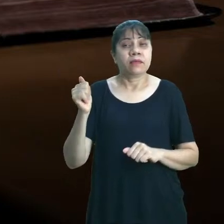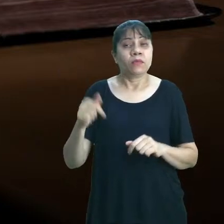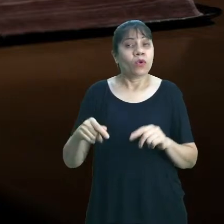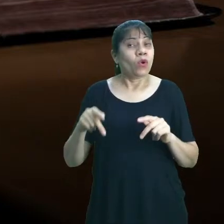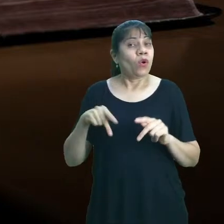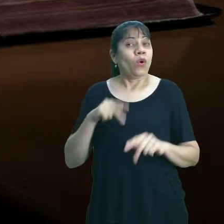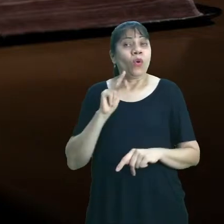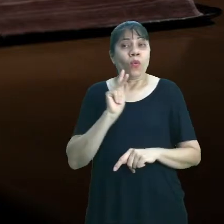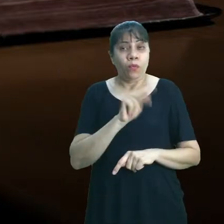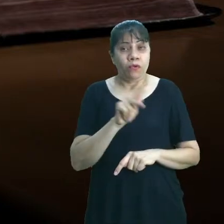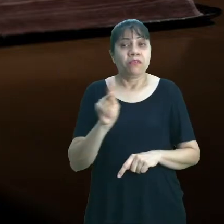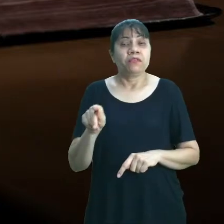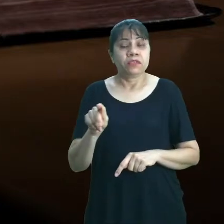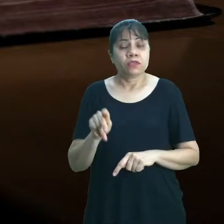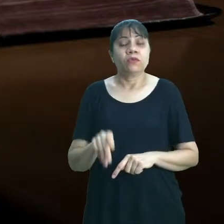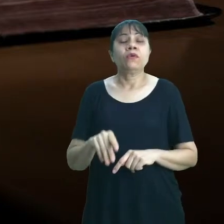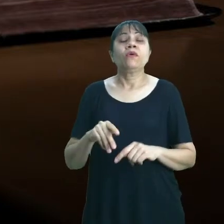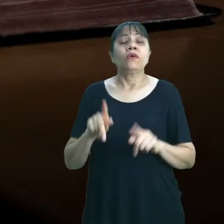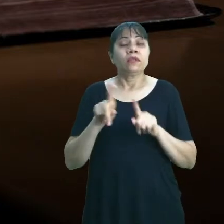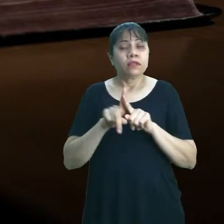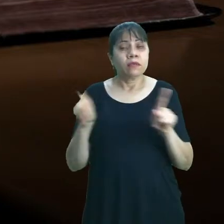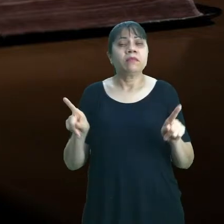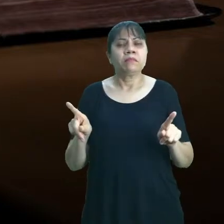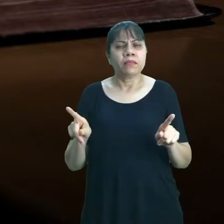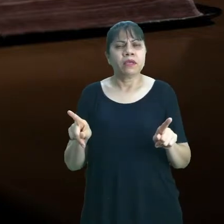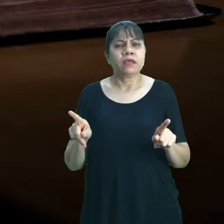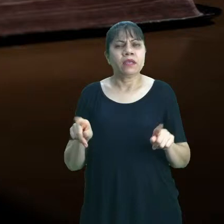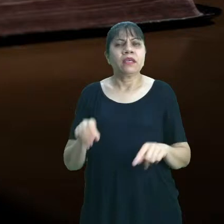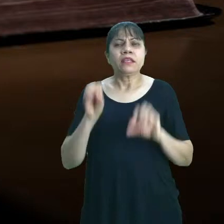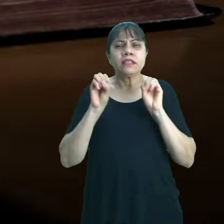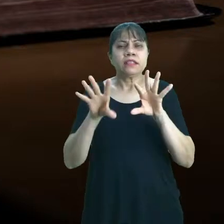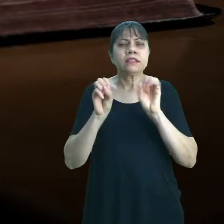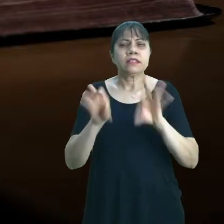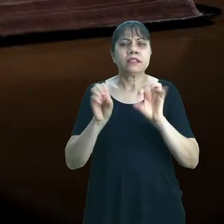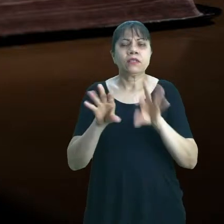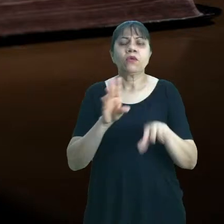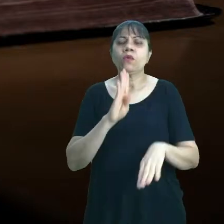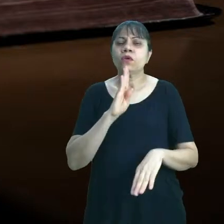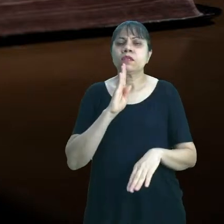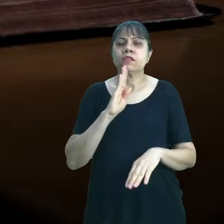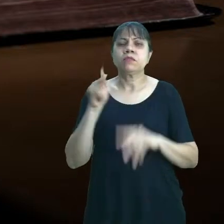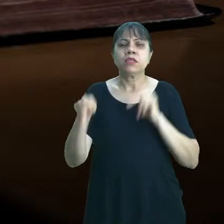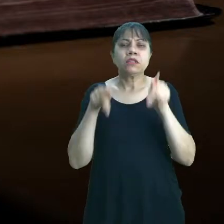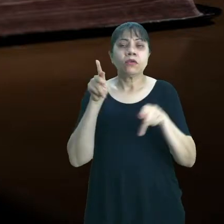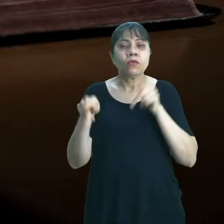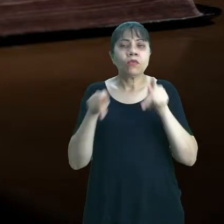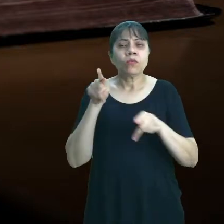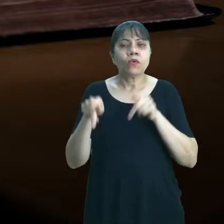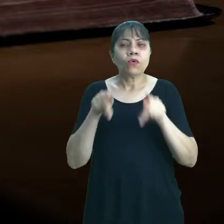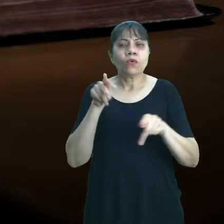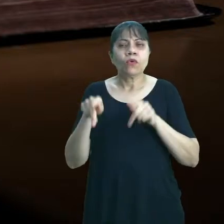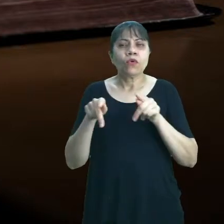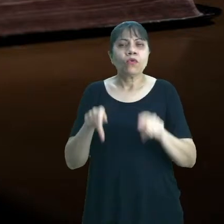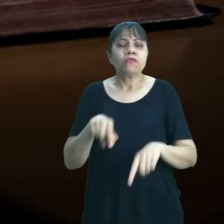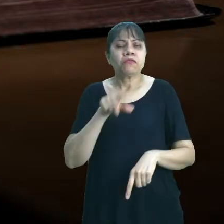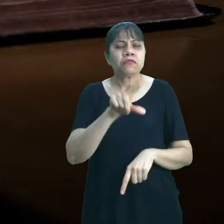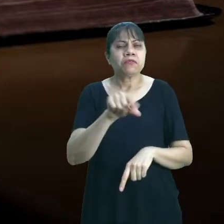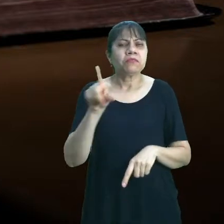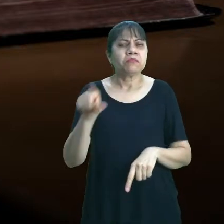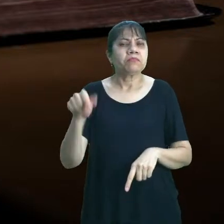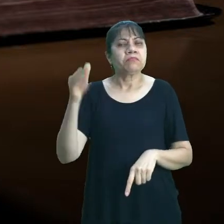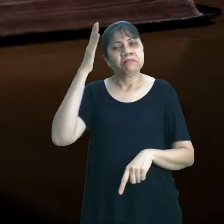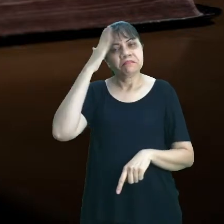povo. Ele escutou e examinou e colecionou muitos provérbios.